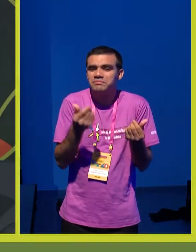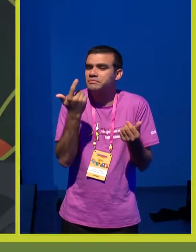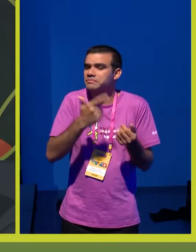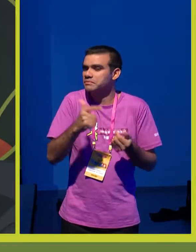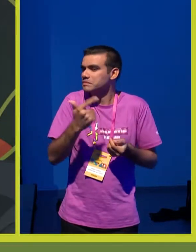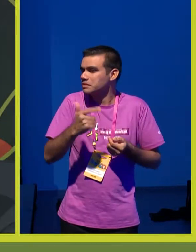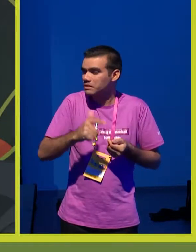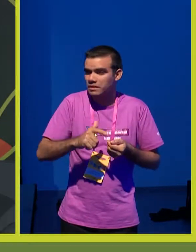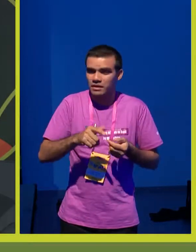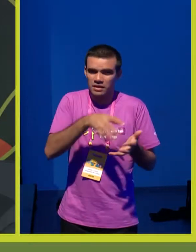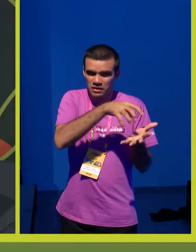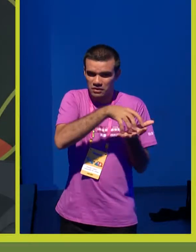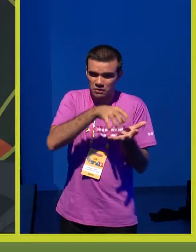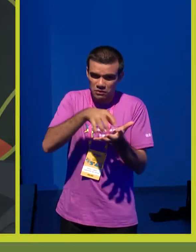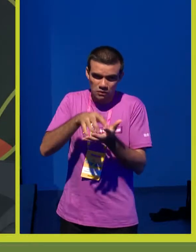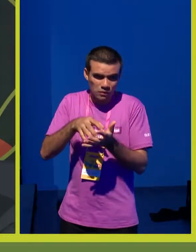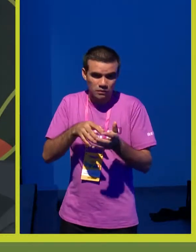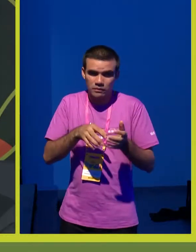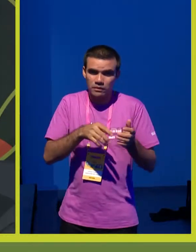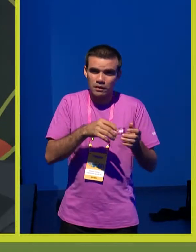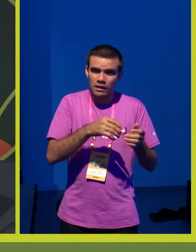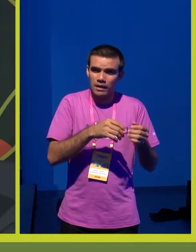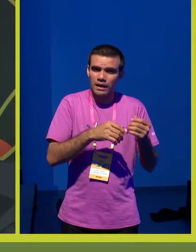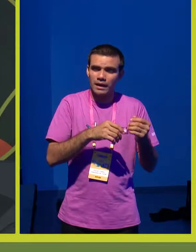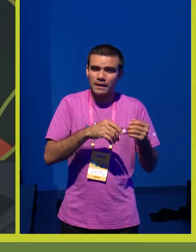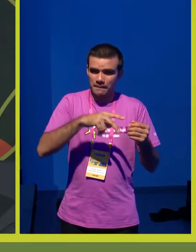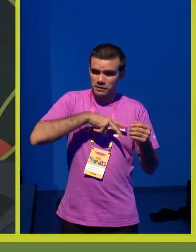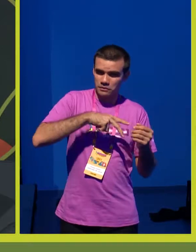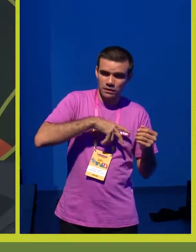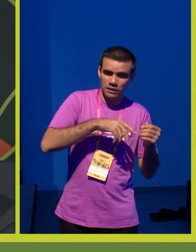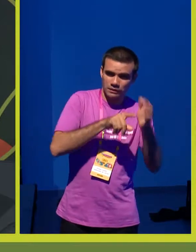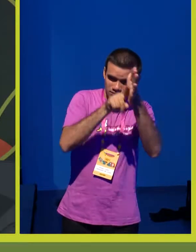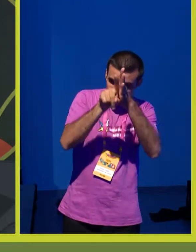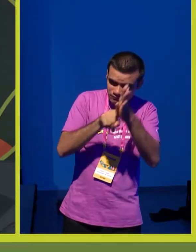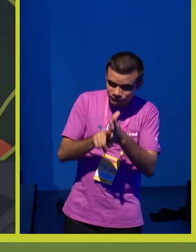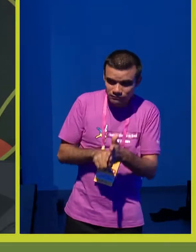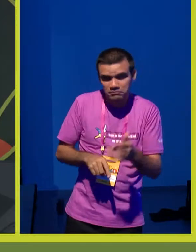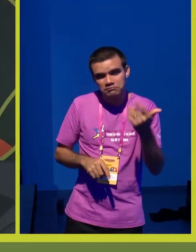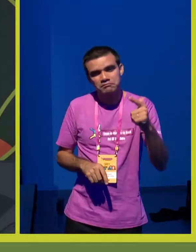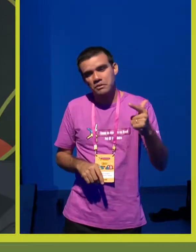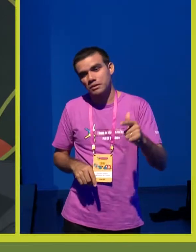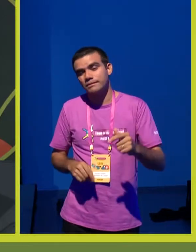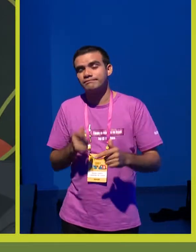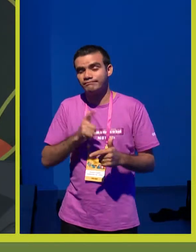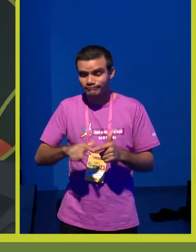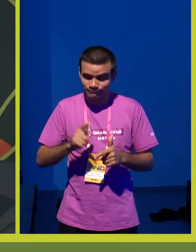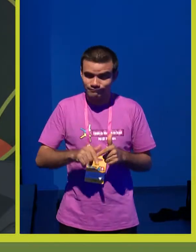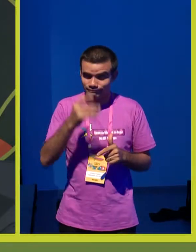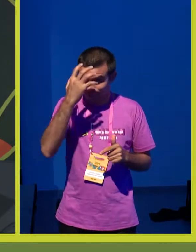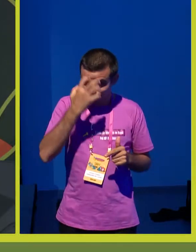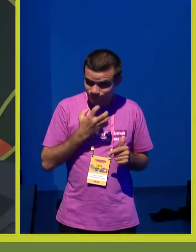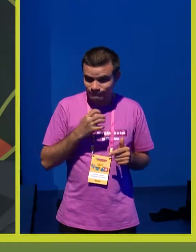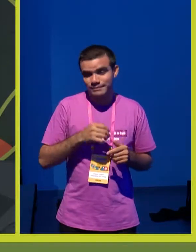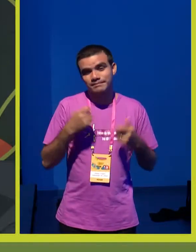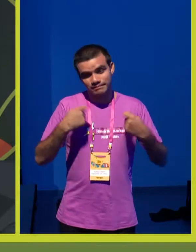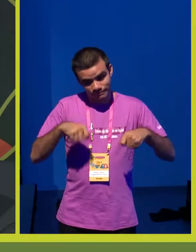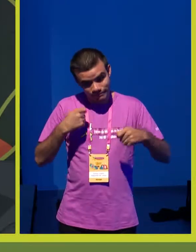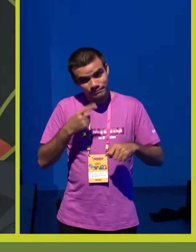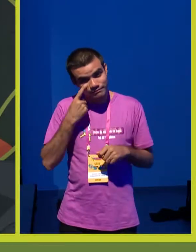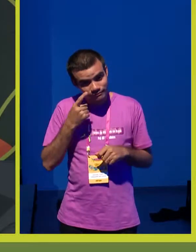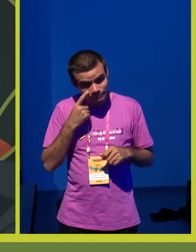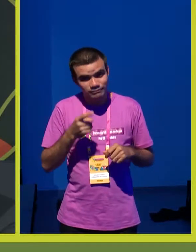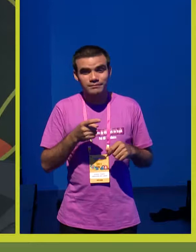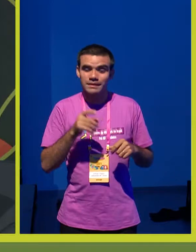órgão independente que faça auditoria desses dados então isso é um problema seríssimo que a gente precisa